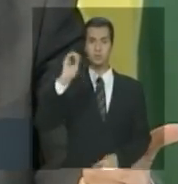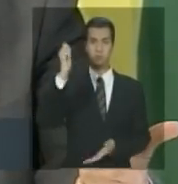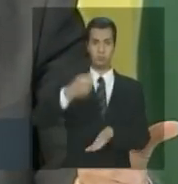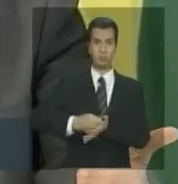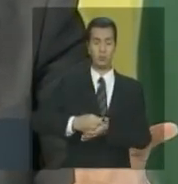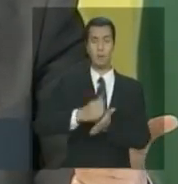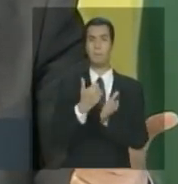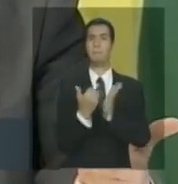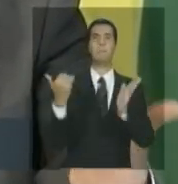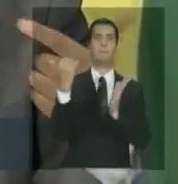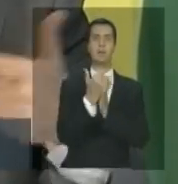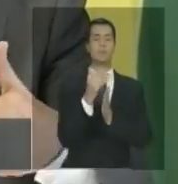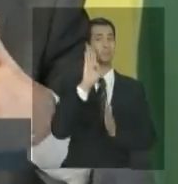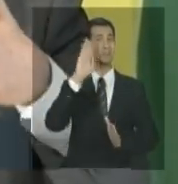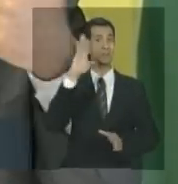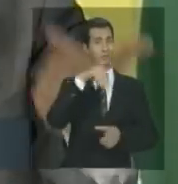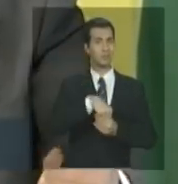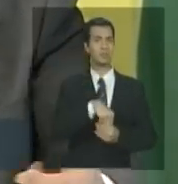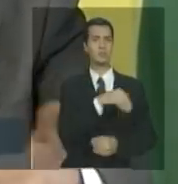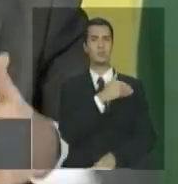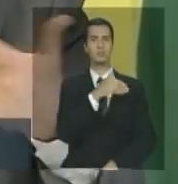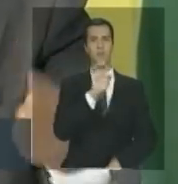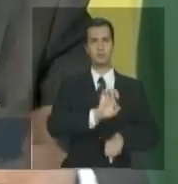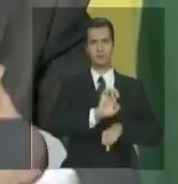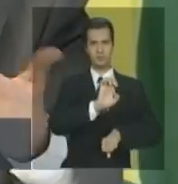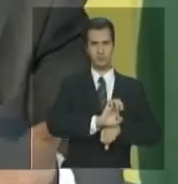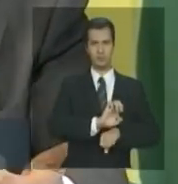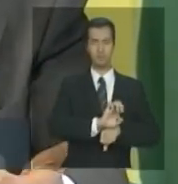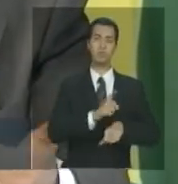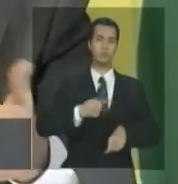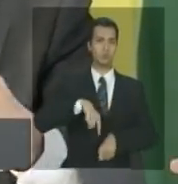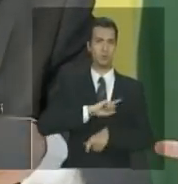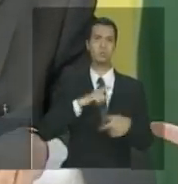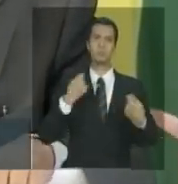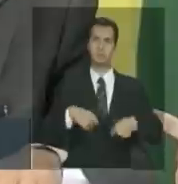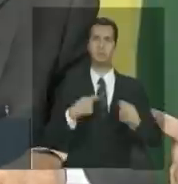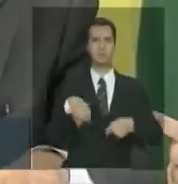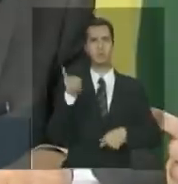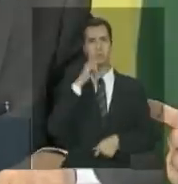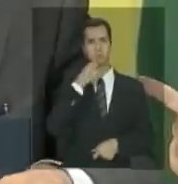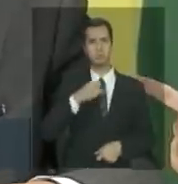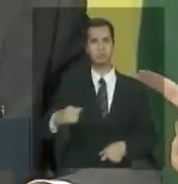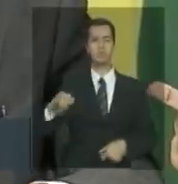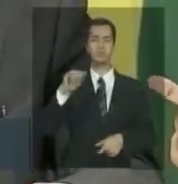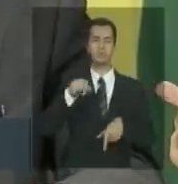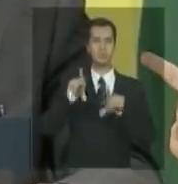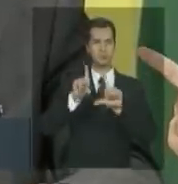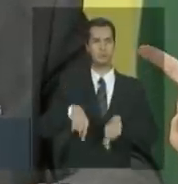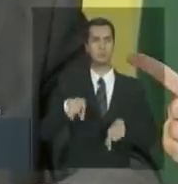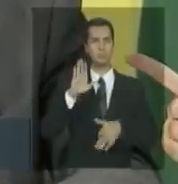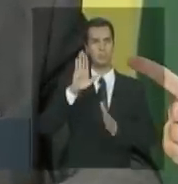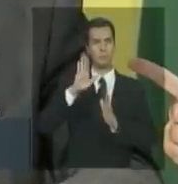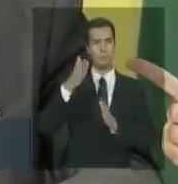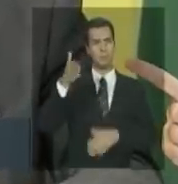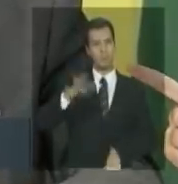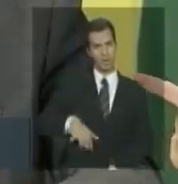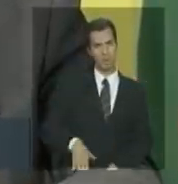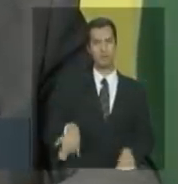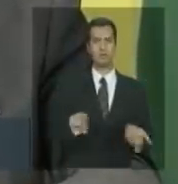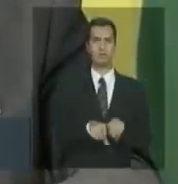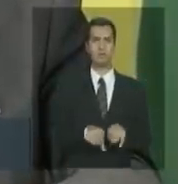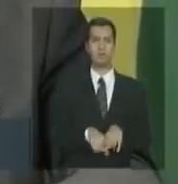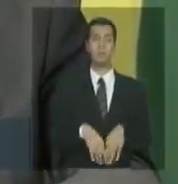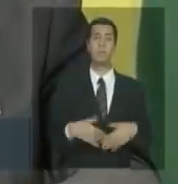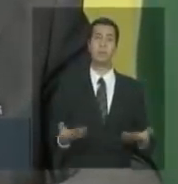na esfera estadual. Então, nós temos que achar uma equação para reduzir. Além disso, com o vencimento das concessões